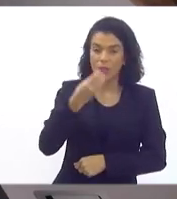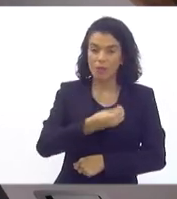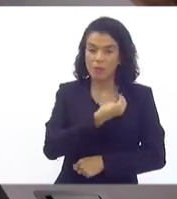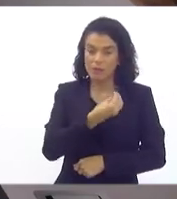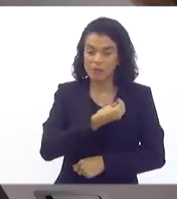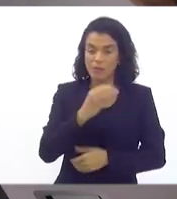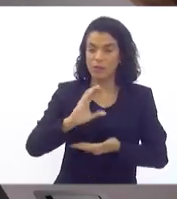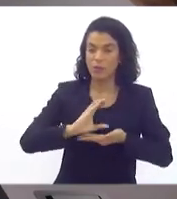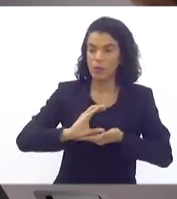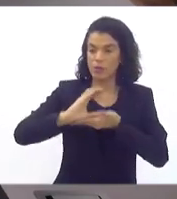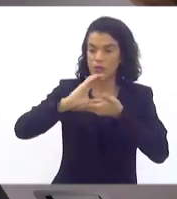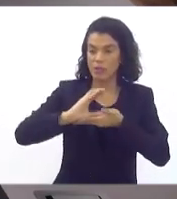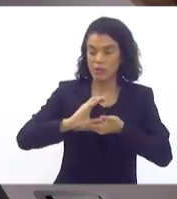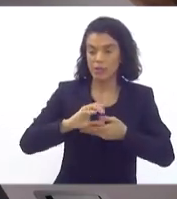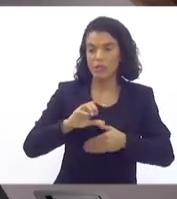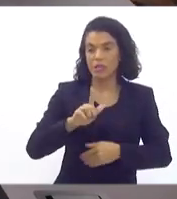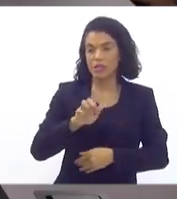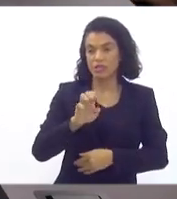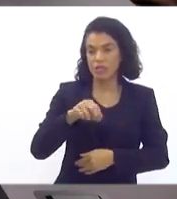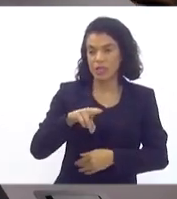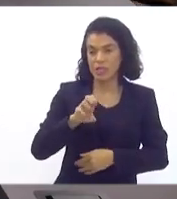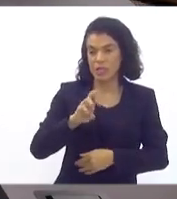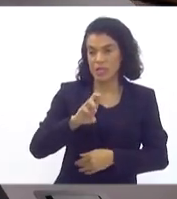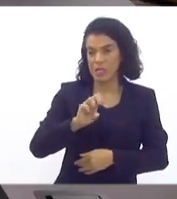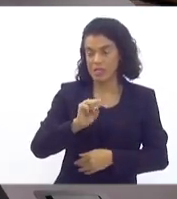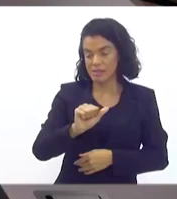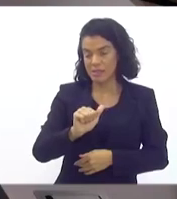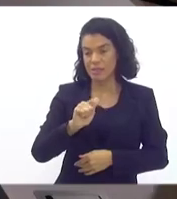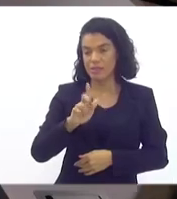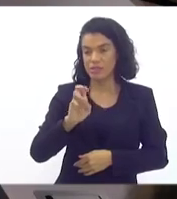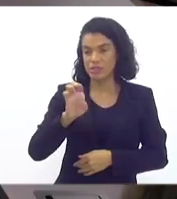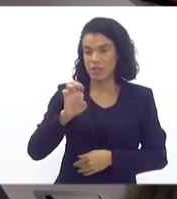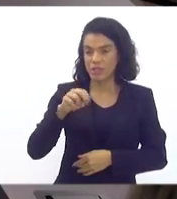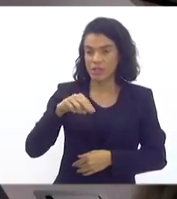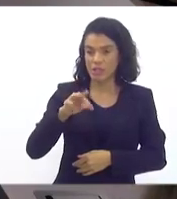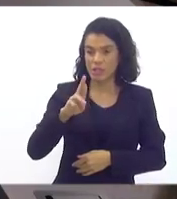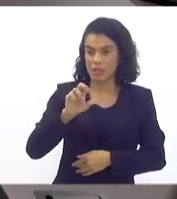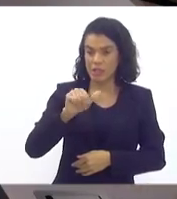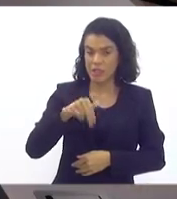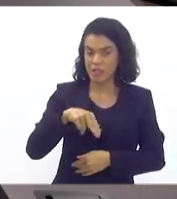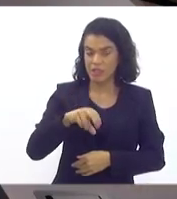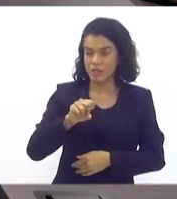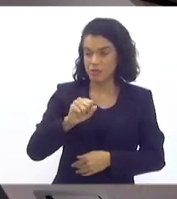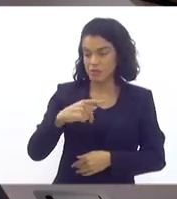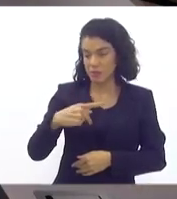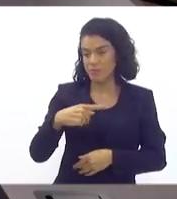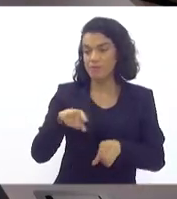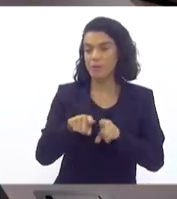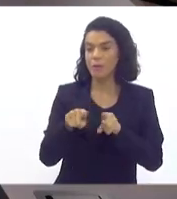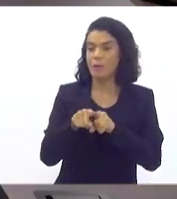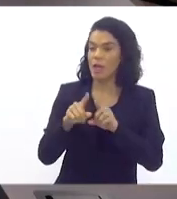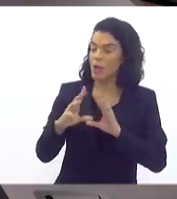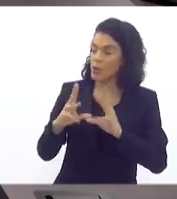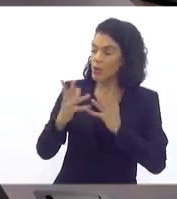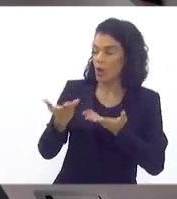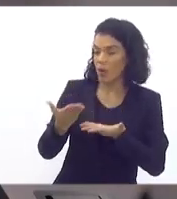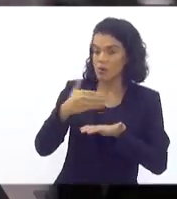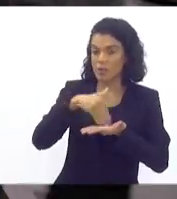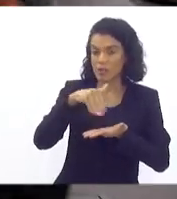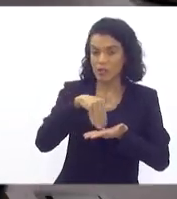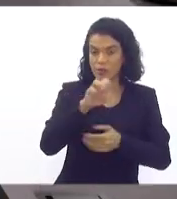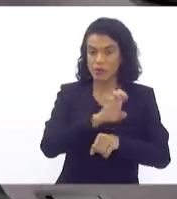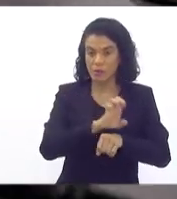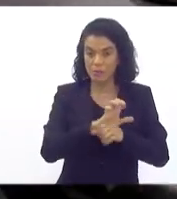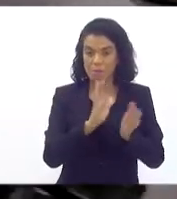presentes conselheiros da genércia das getransp toda a equipe que tiveram conosco também e sobretudo ao secretário de estado Hugo